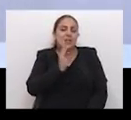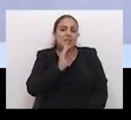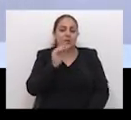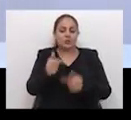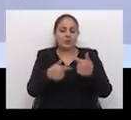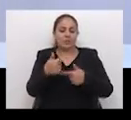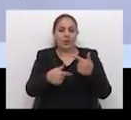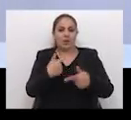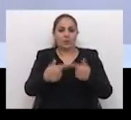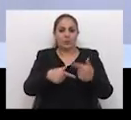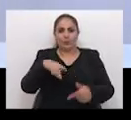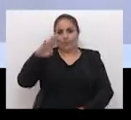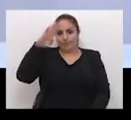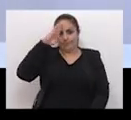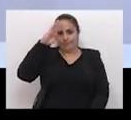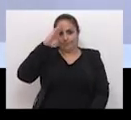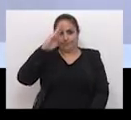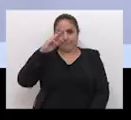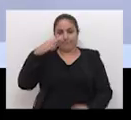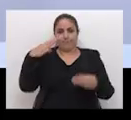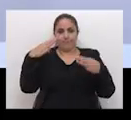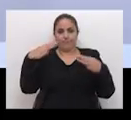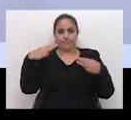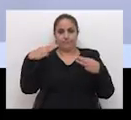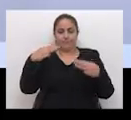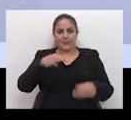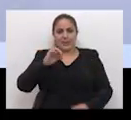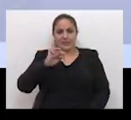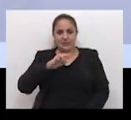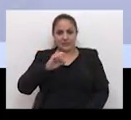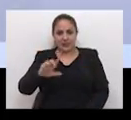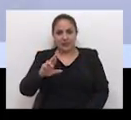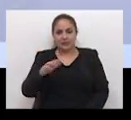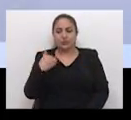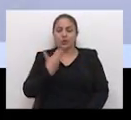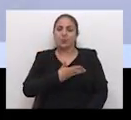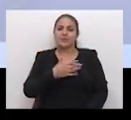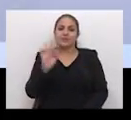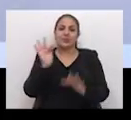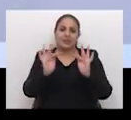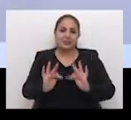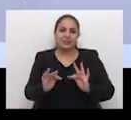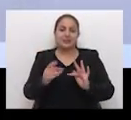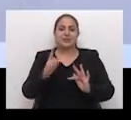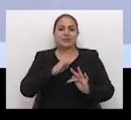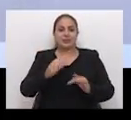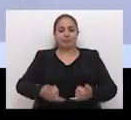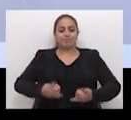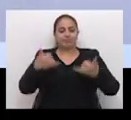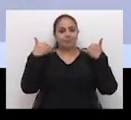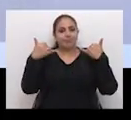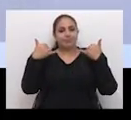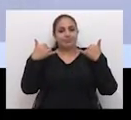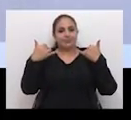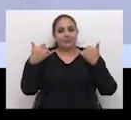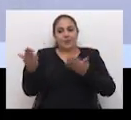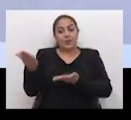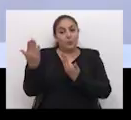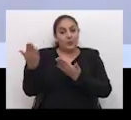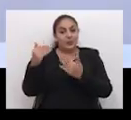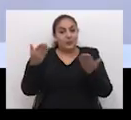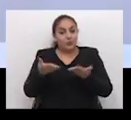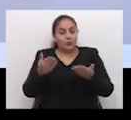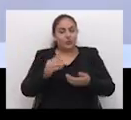militar. Então nós nos sentimos muito honrados de fazer parte dessa homenagem hoje aqui na Câmara de Vereadores. Para nós